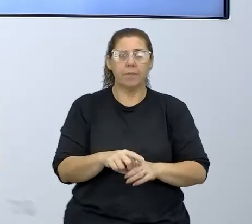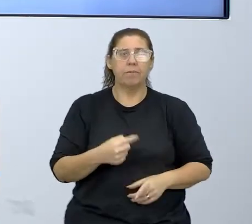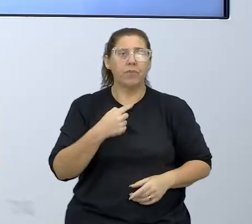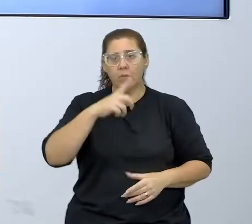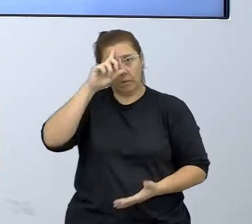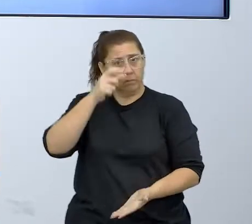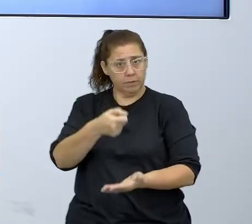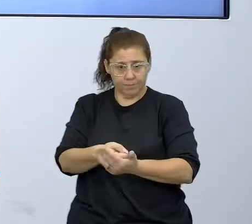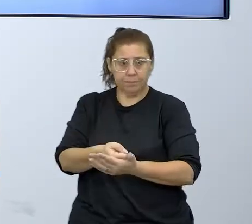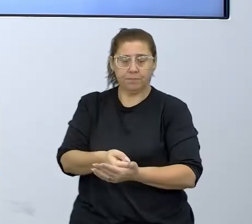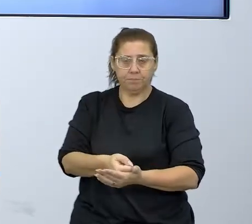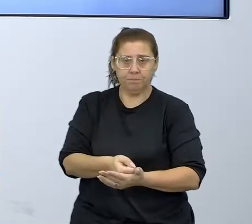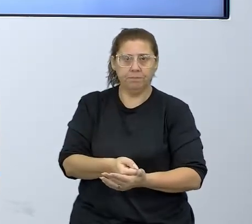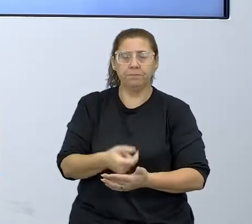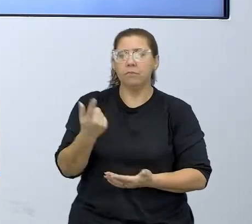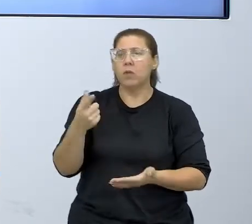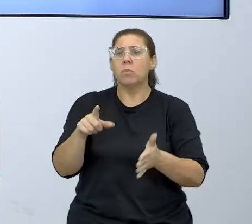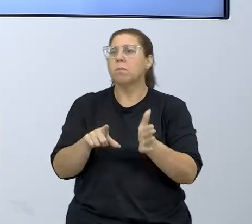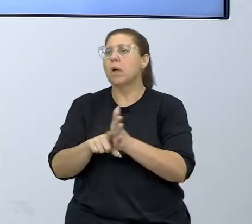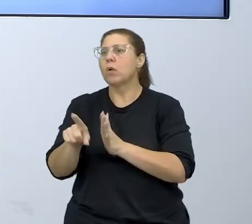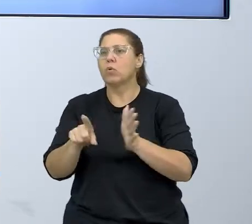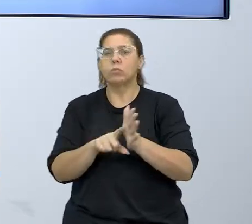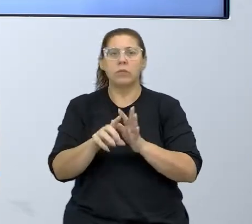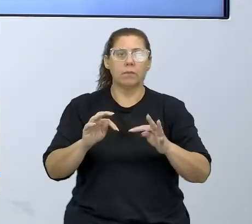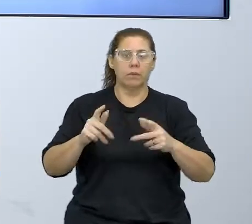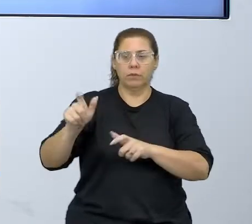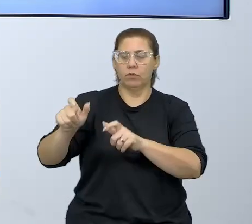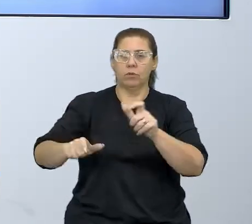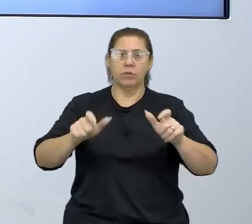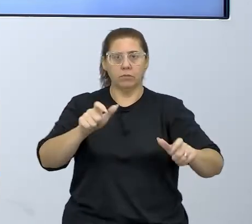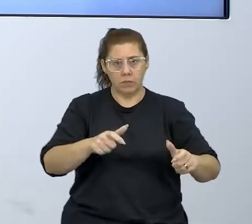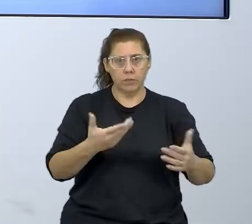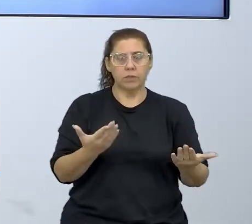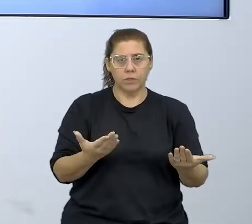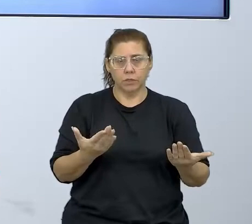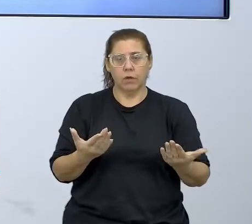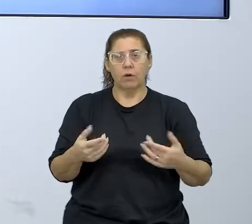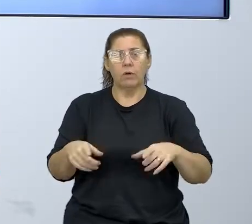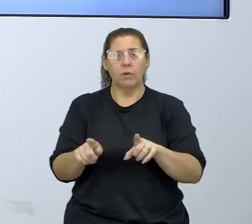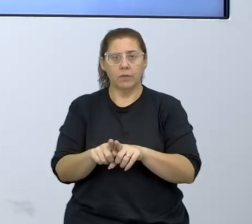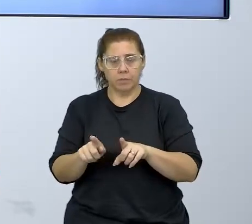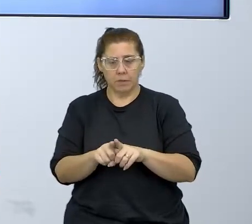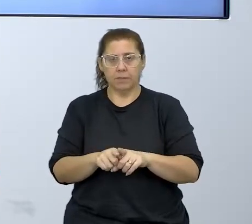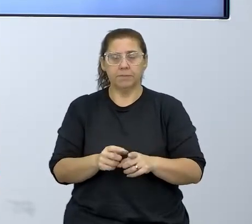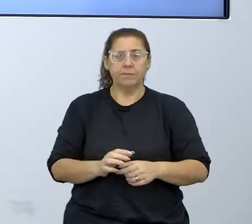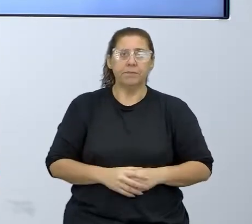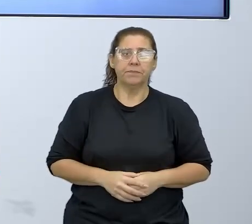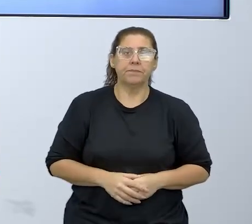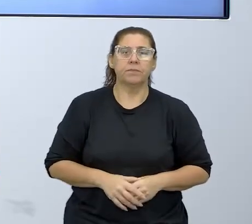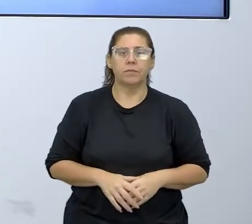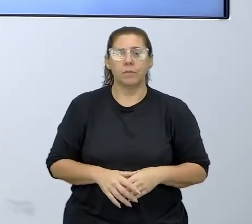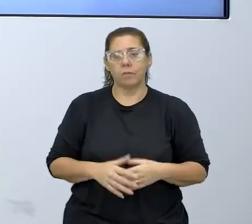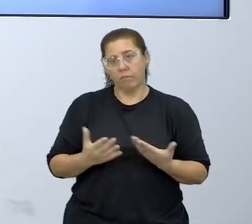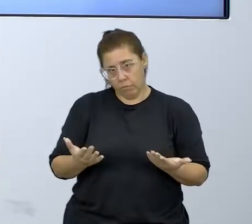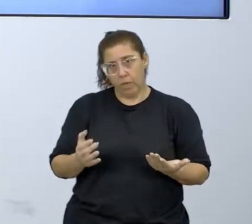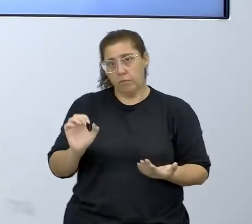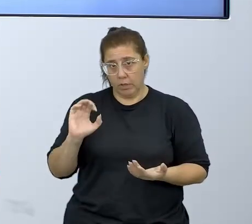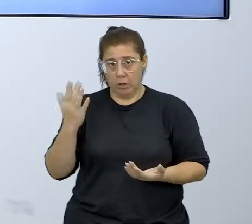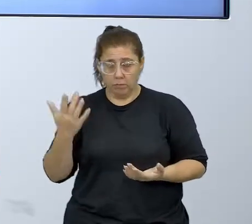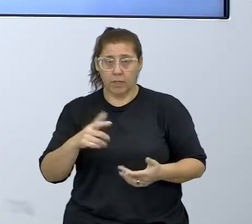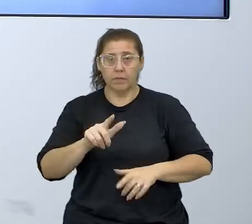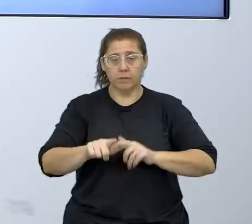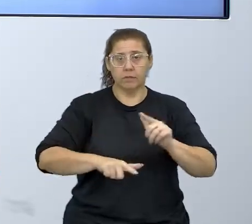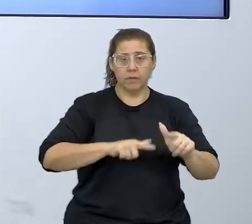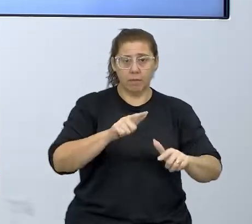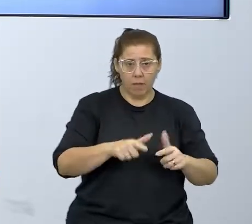uma decisão sem consultar todas as outras pessoas que vão ser afetadas por essa decisão. É assim que normalmente funciona o